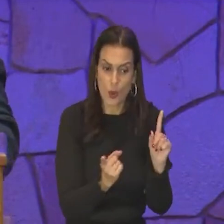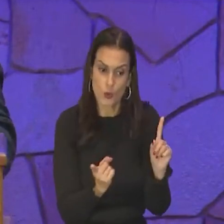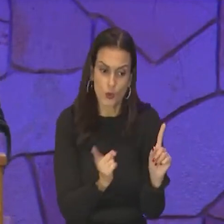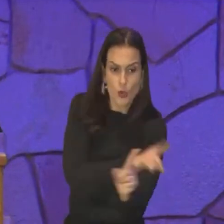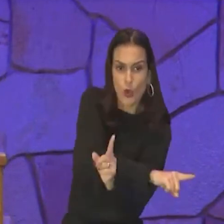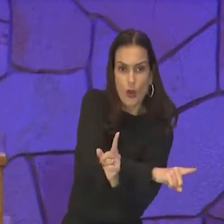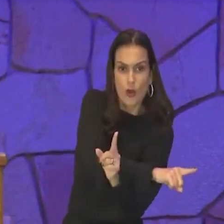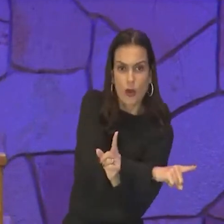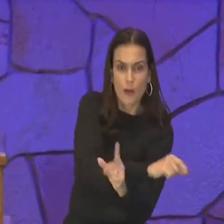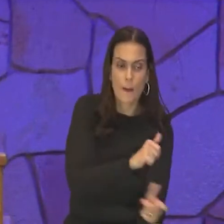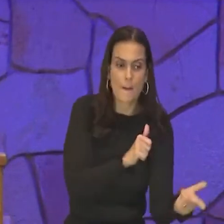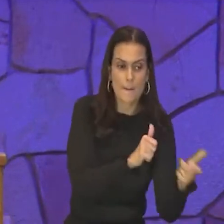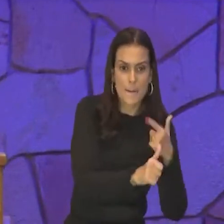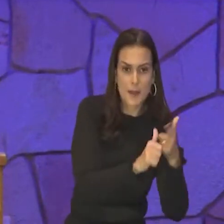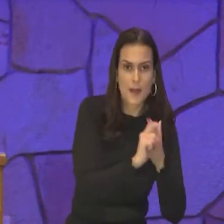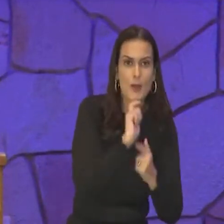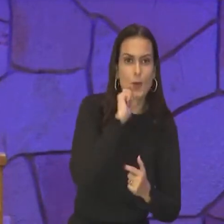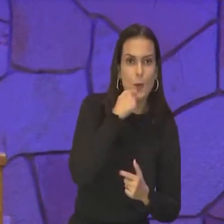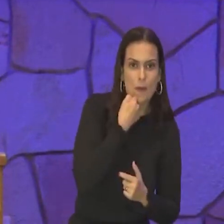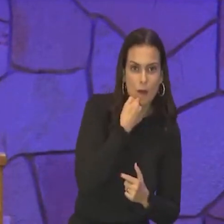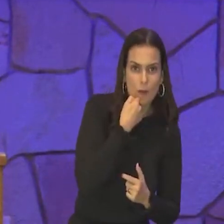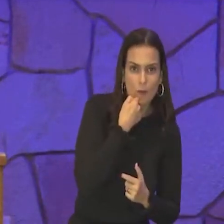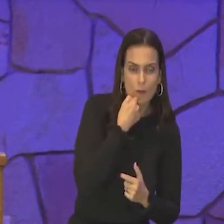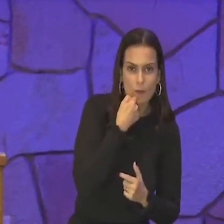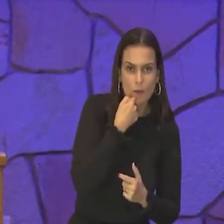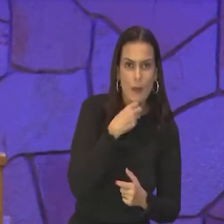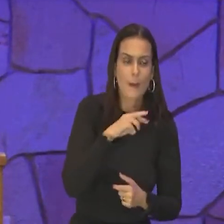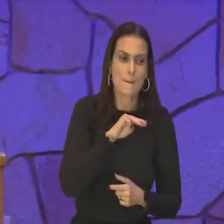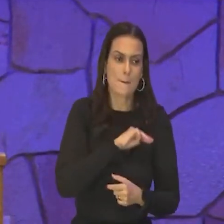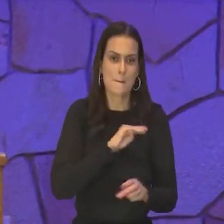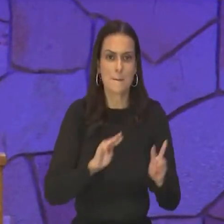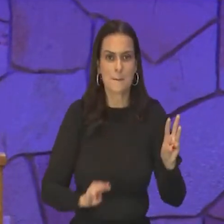na narrativa. Mateus e Marcos.